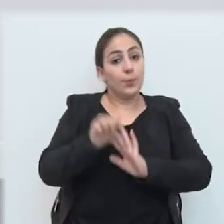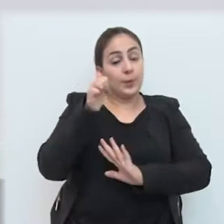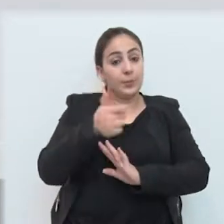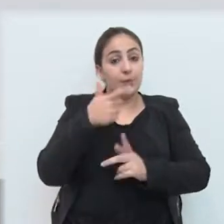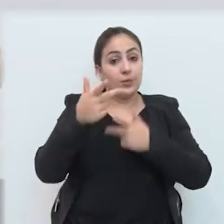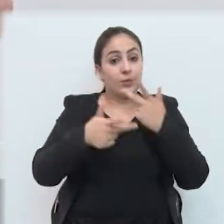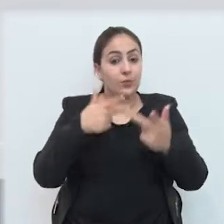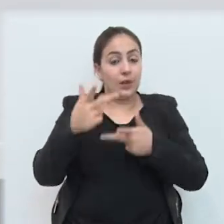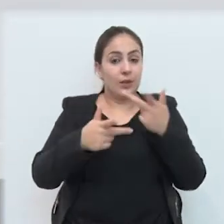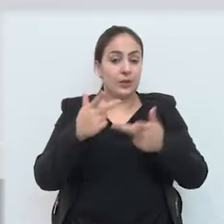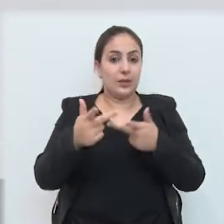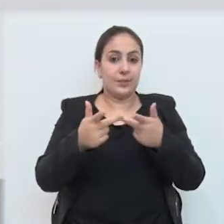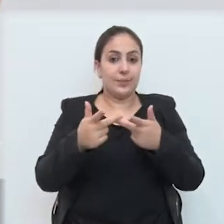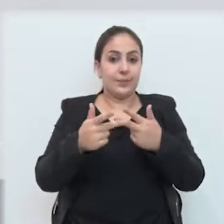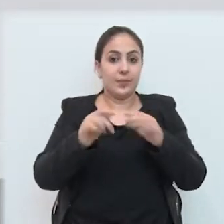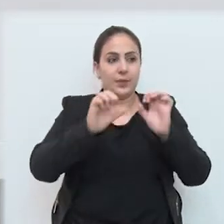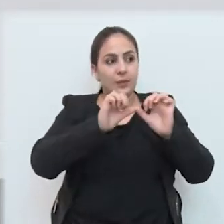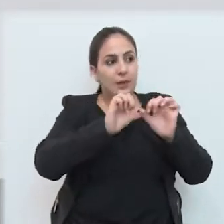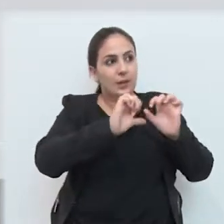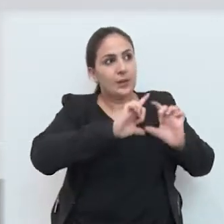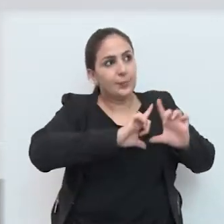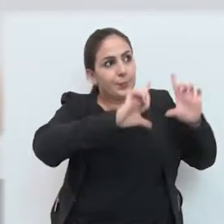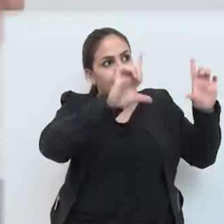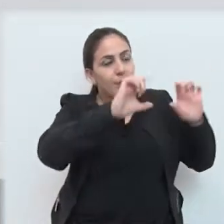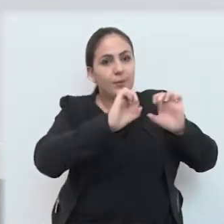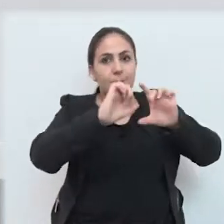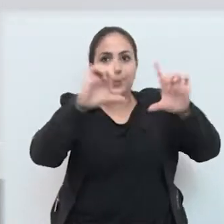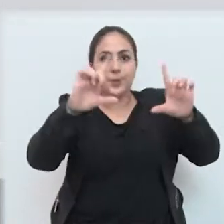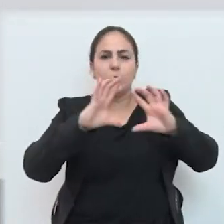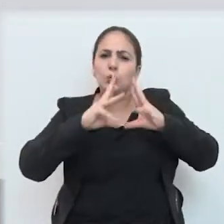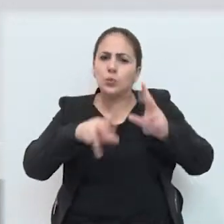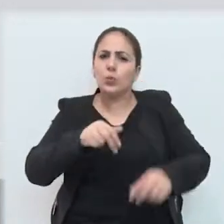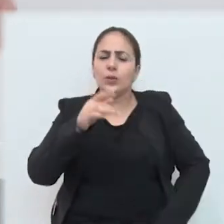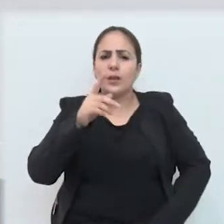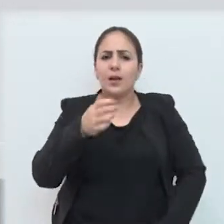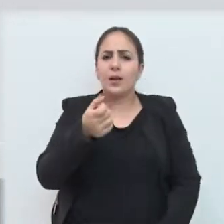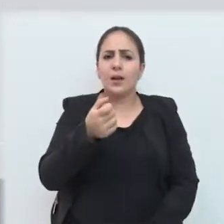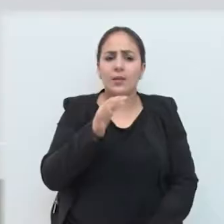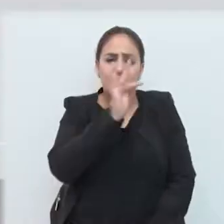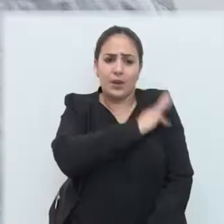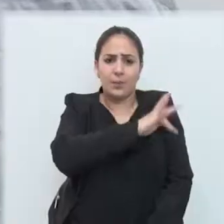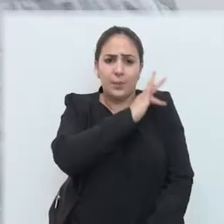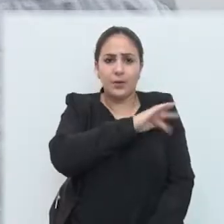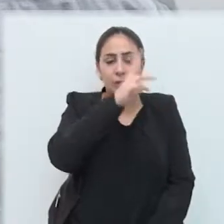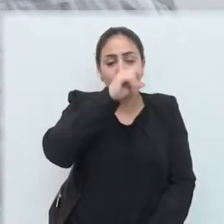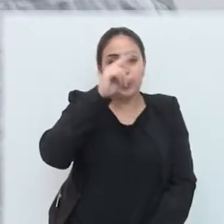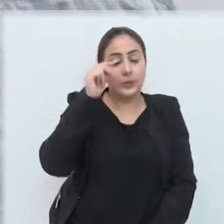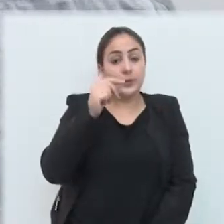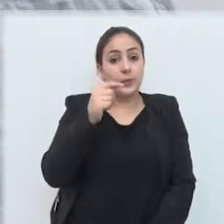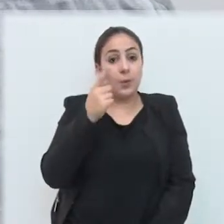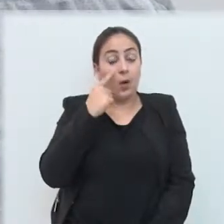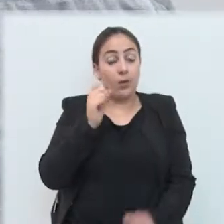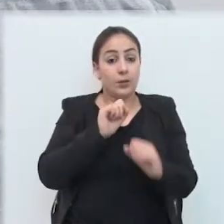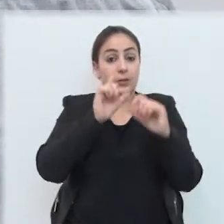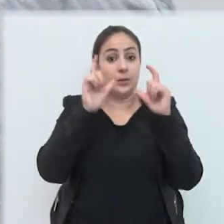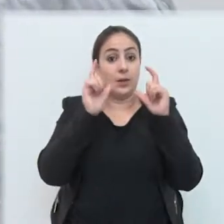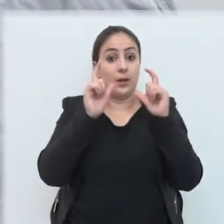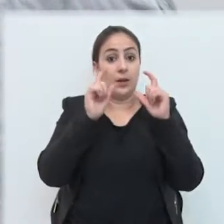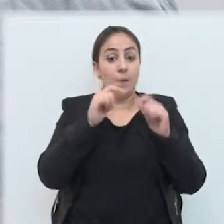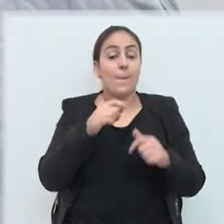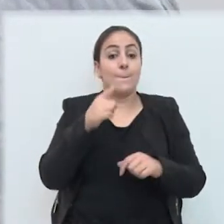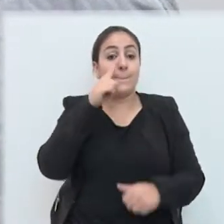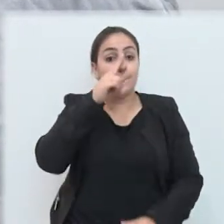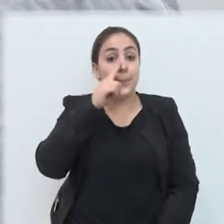deles dispõe sobre a fixação de cartazes em todas as farmácias do município, alertando sobre os perigos